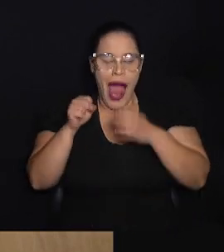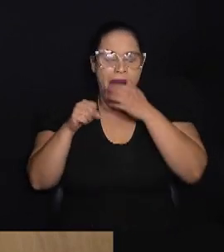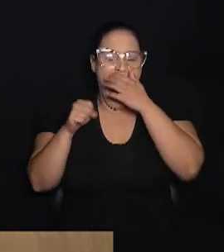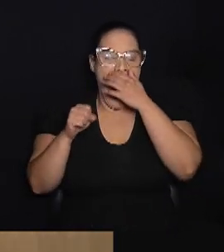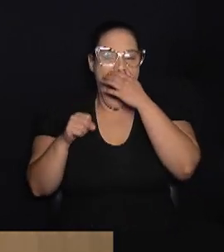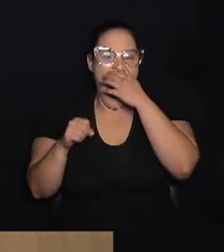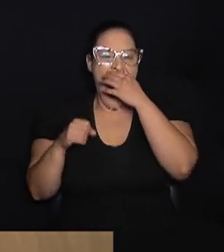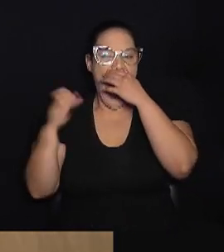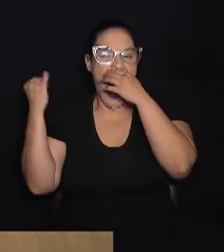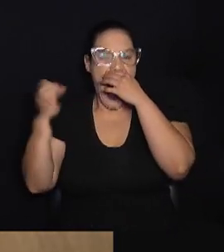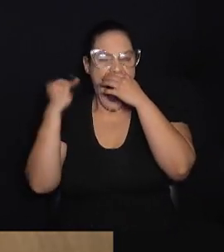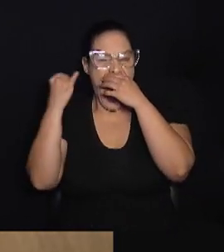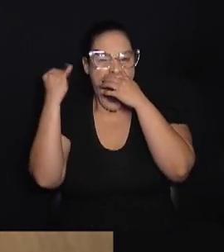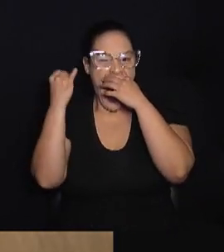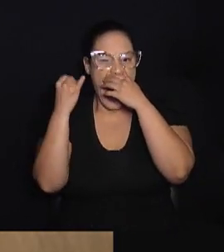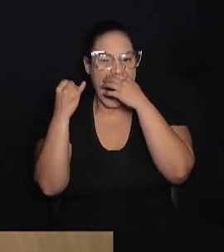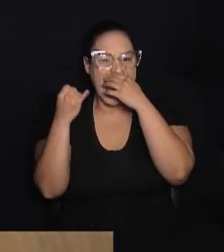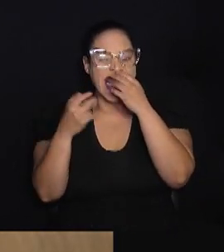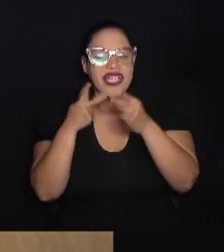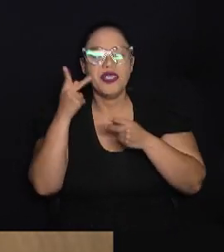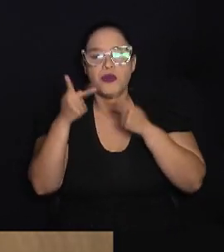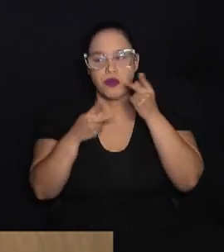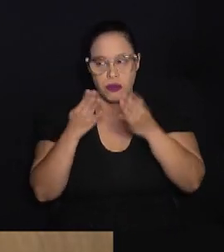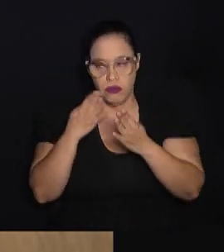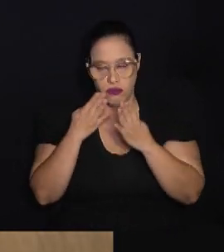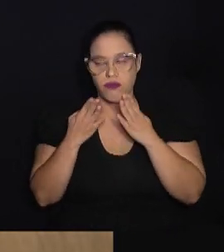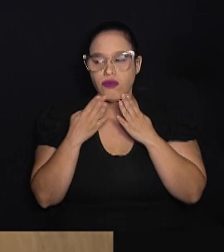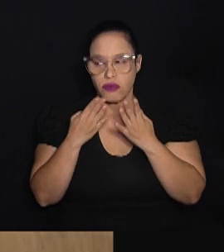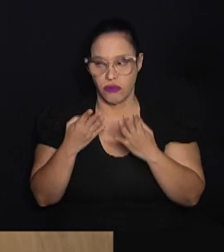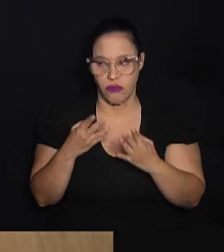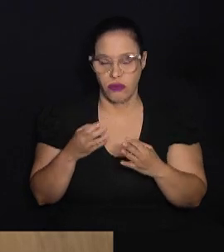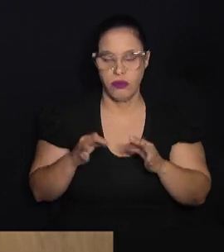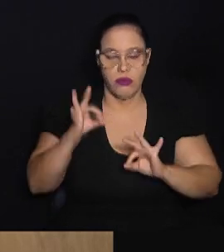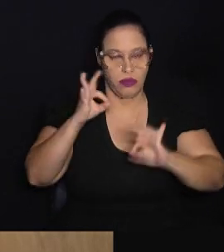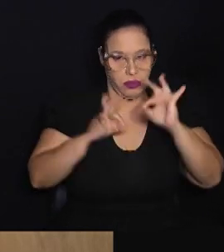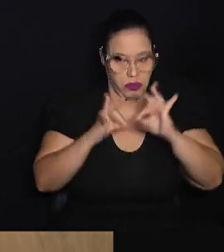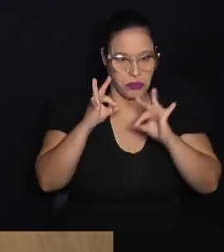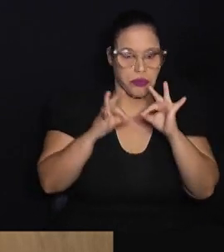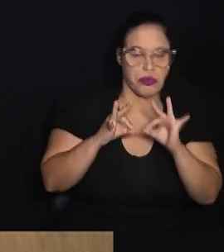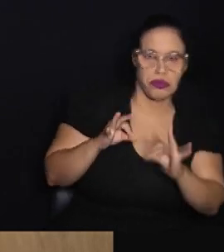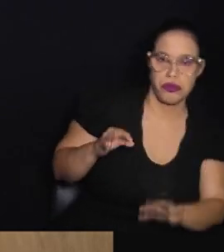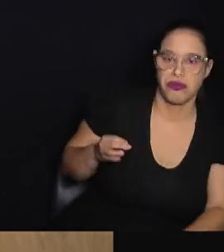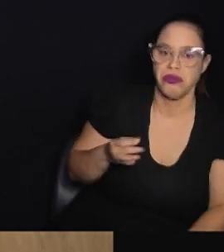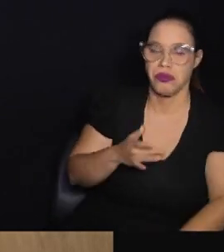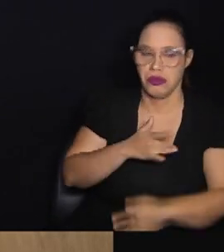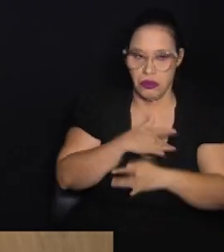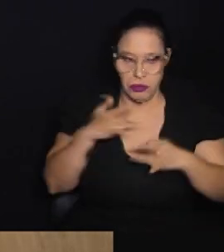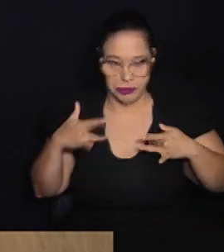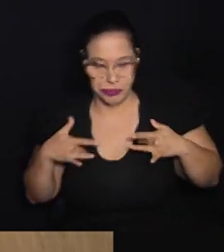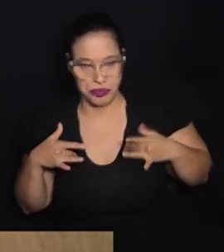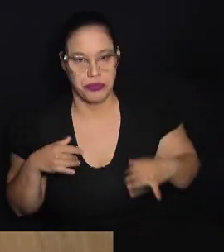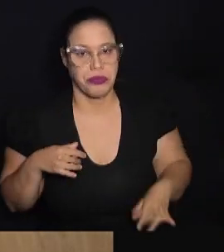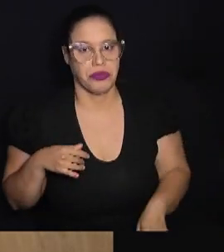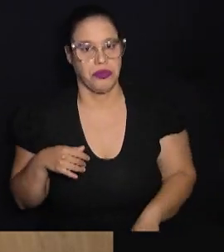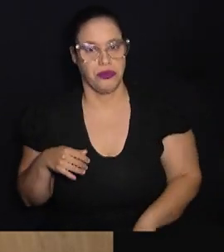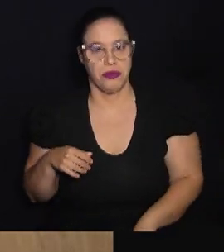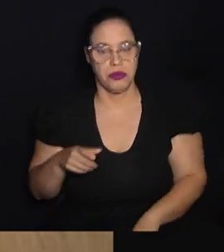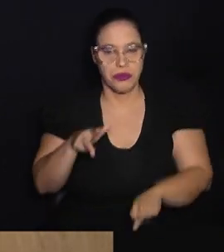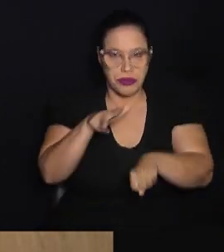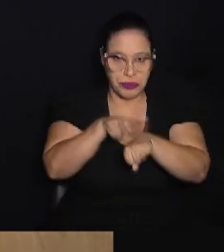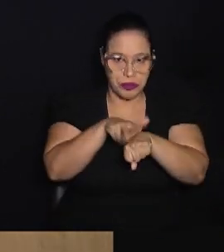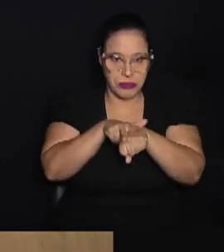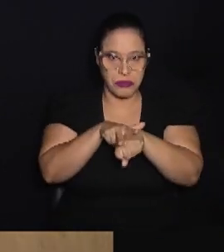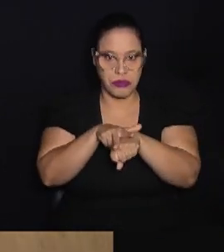muito importante o que a gente já conversou sobre a questão do controle dietético e do estilo de vida. Muitas vezes as pacientes,